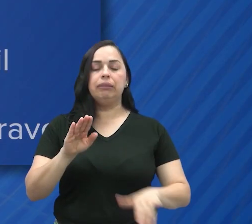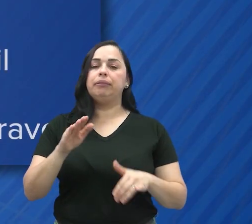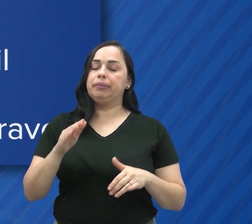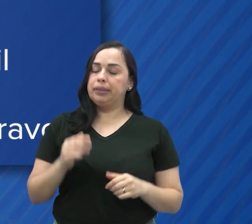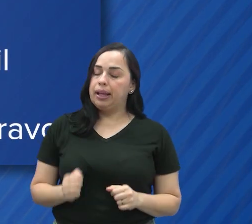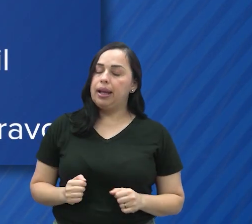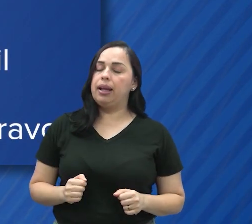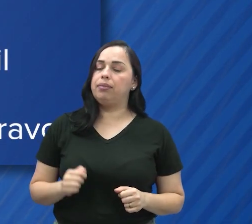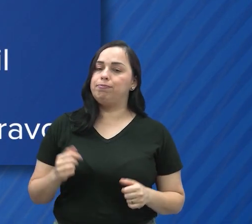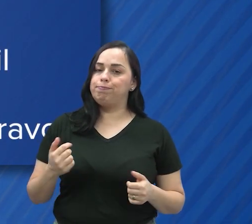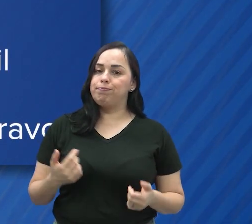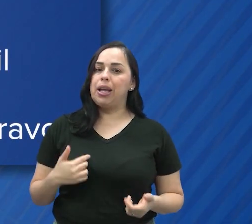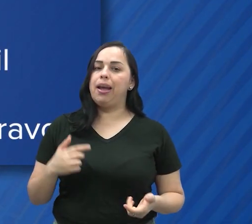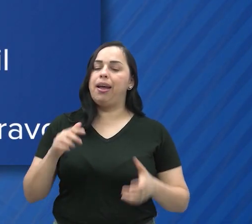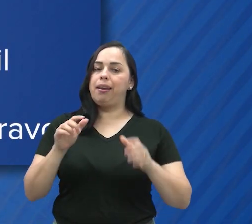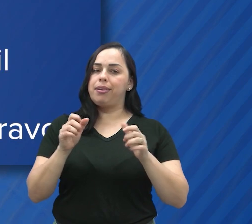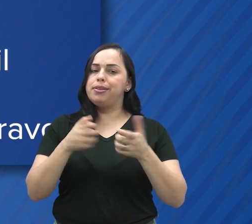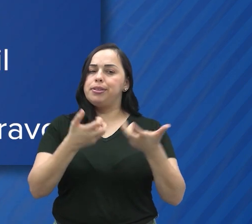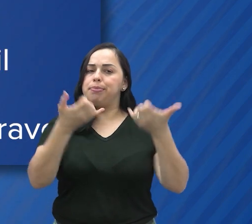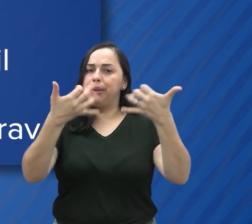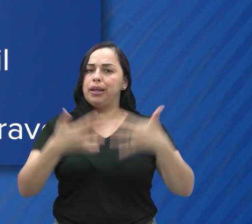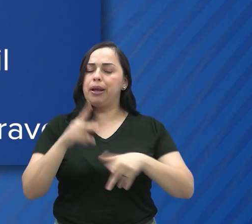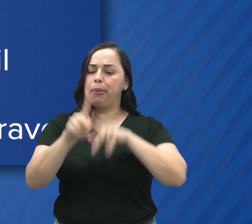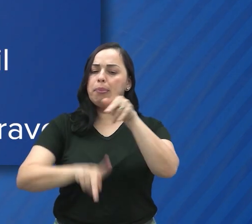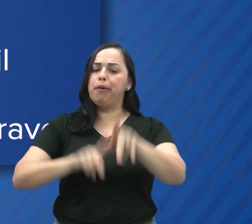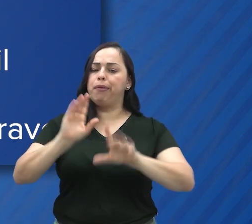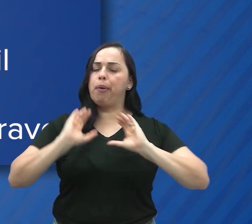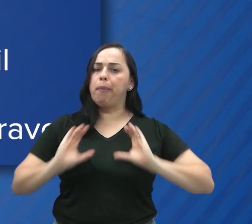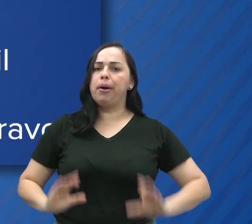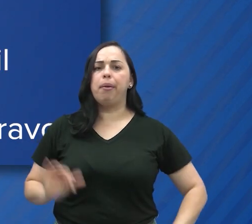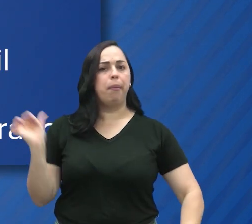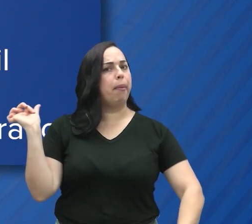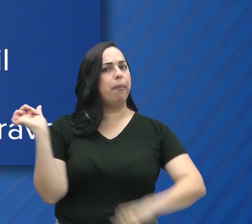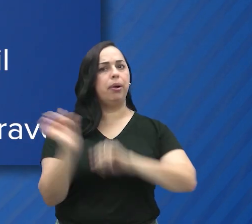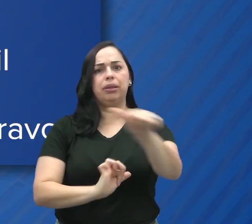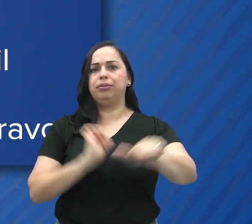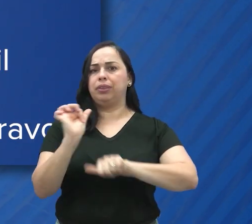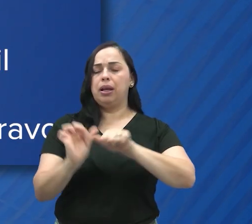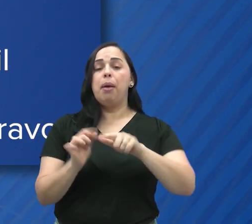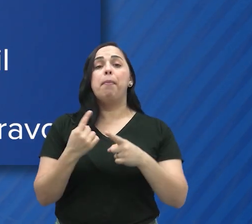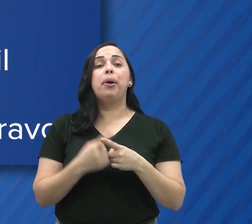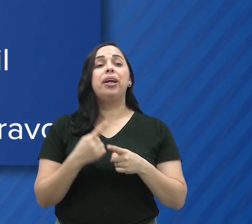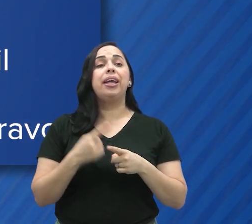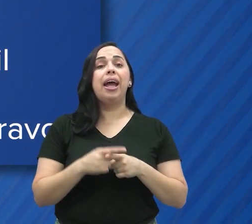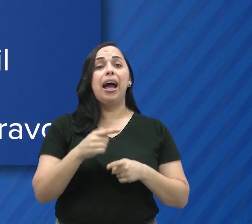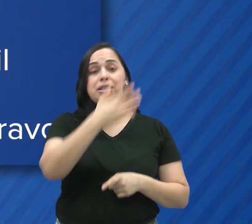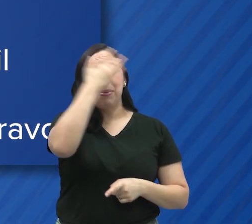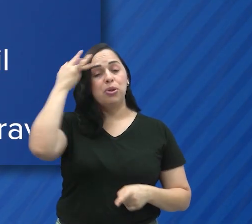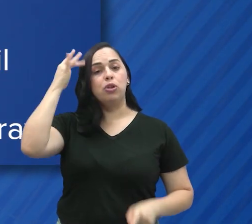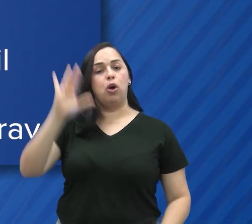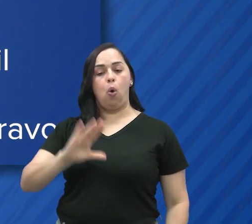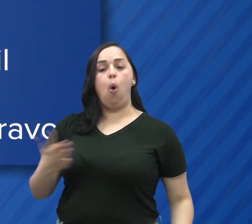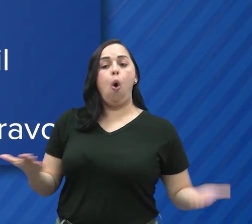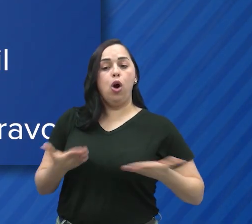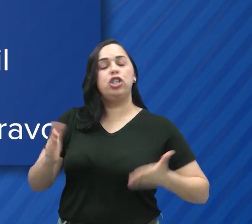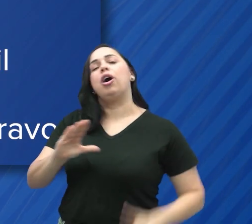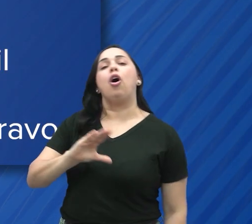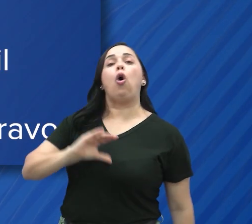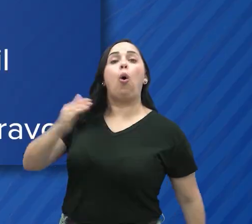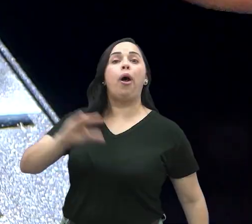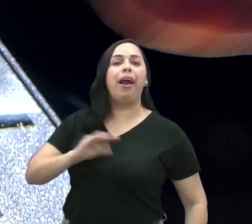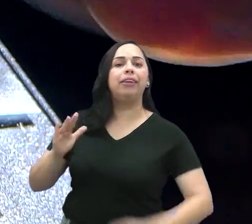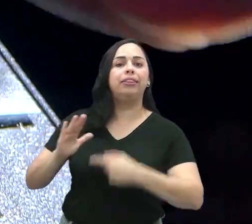situações de abuso, exploração, violência, discriminação, violência doméstica, abuso infantil e trabalho